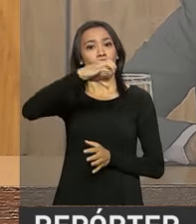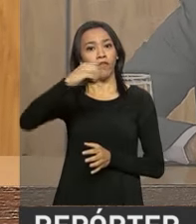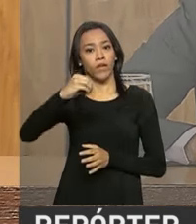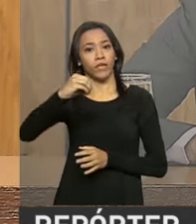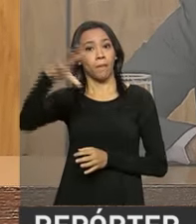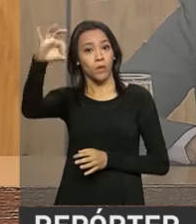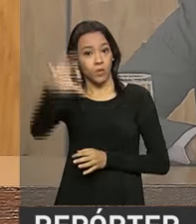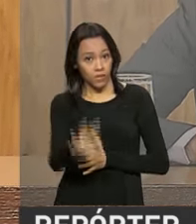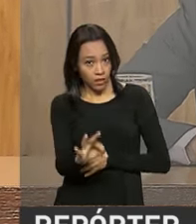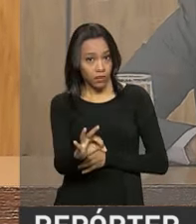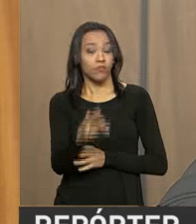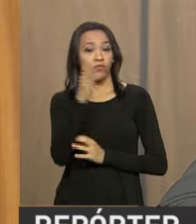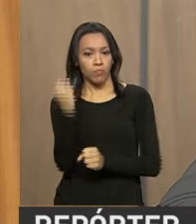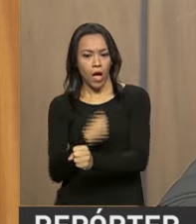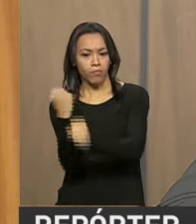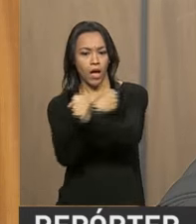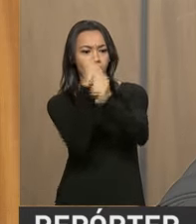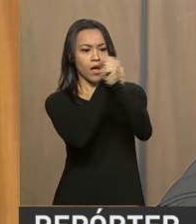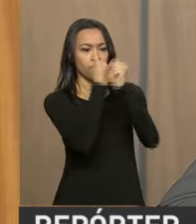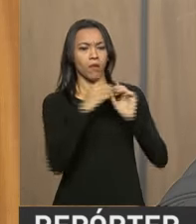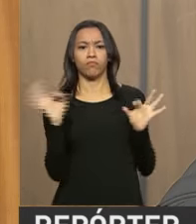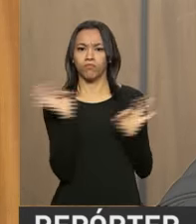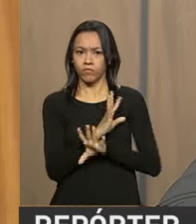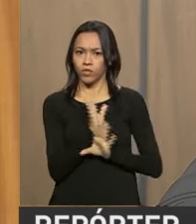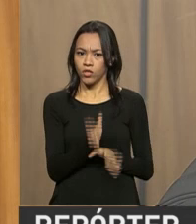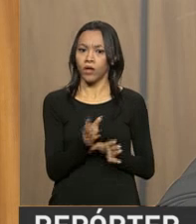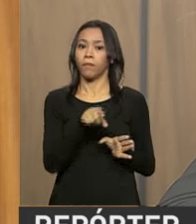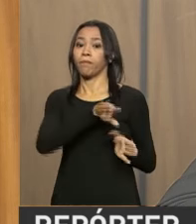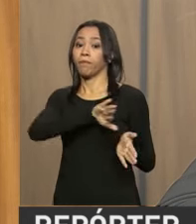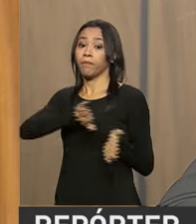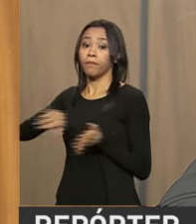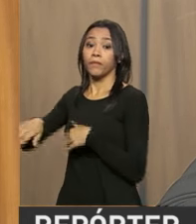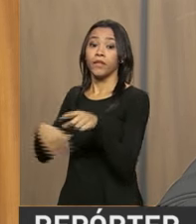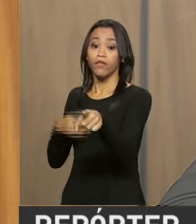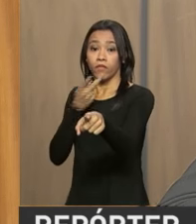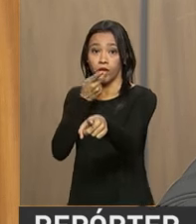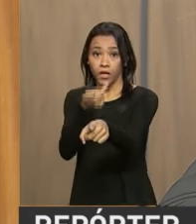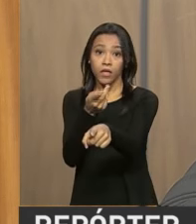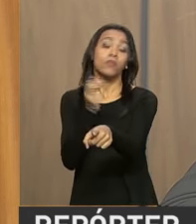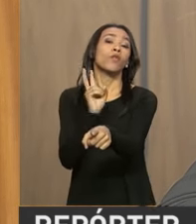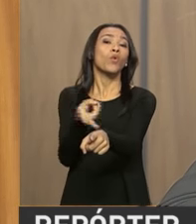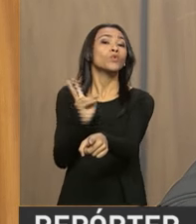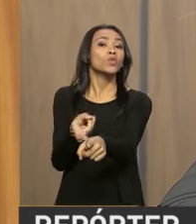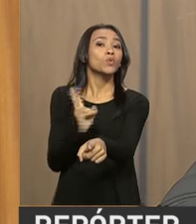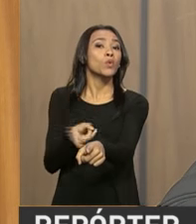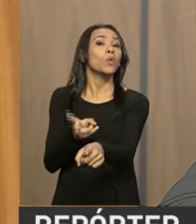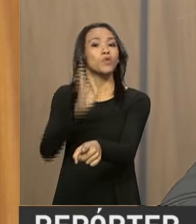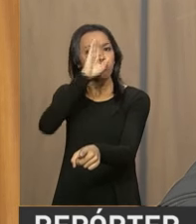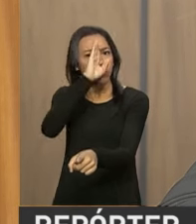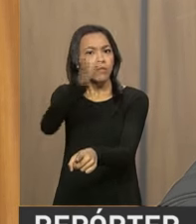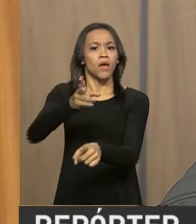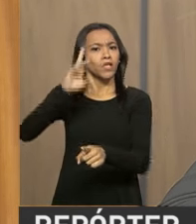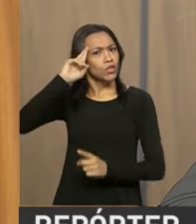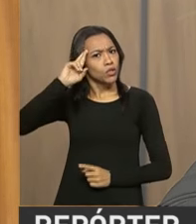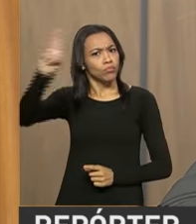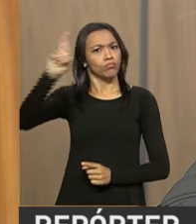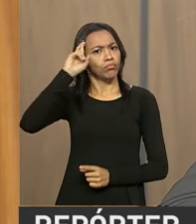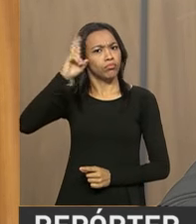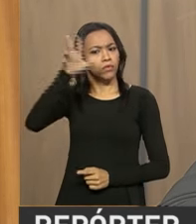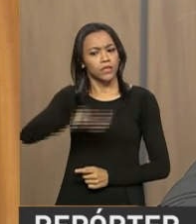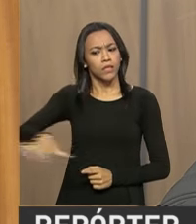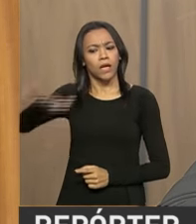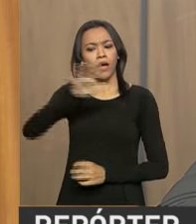obras executadas. Estão sendo mantidos os principais gestores na parte técnica, não